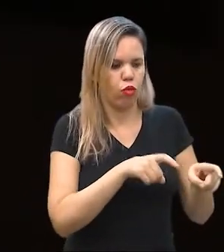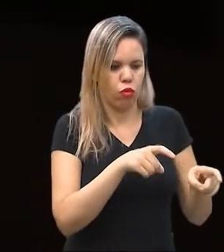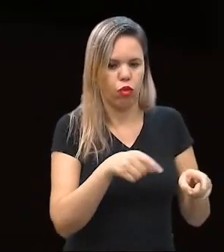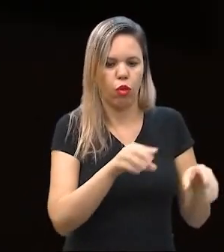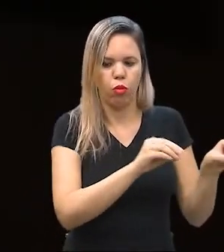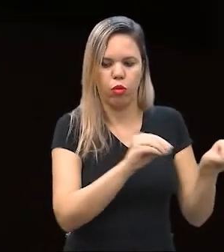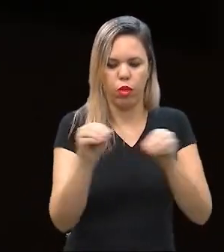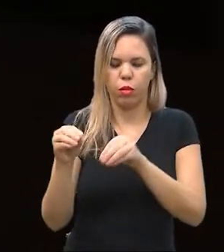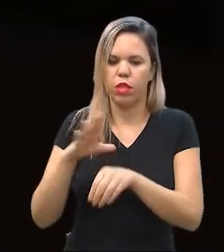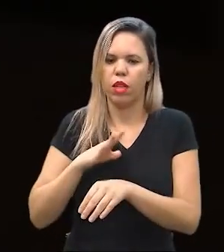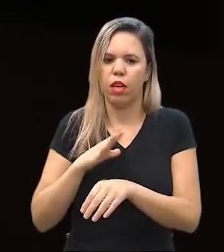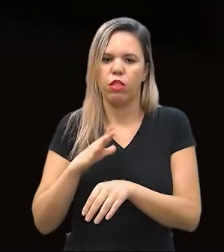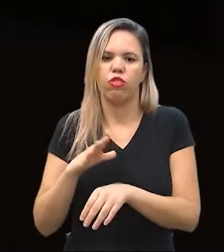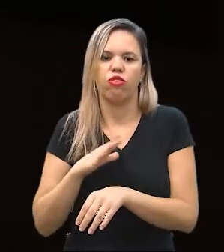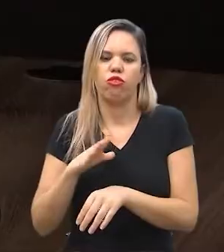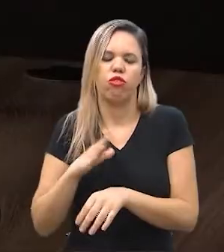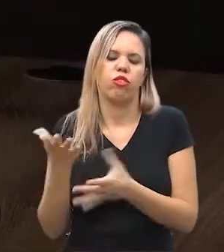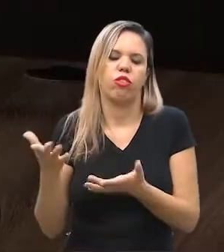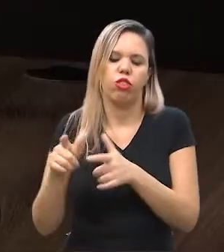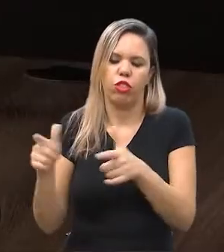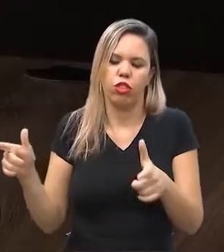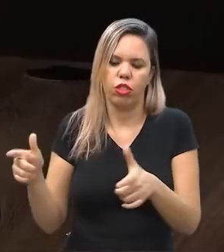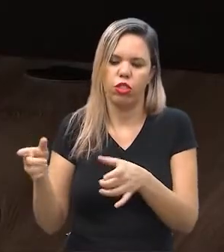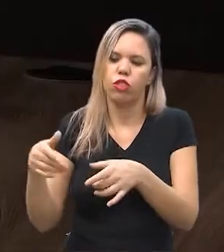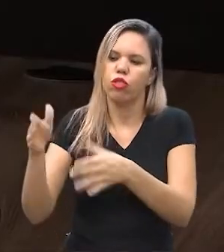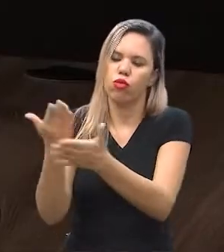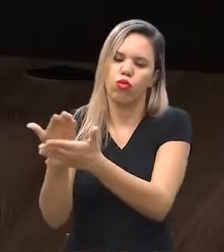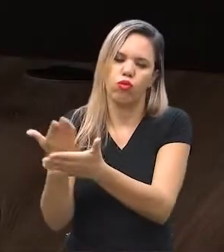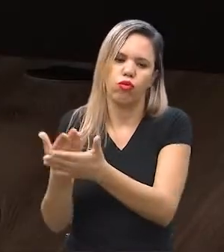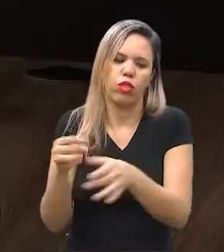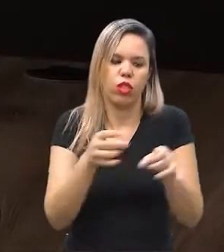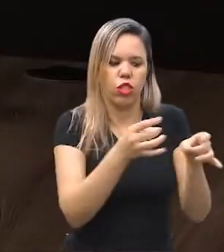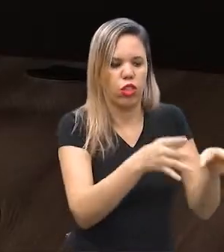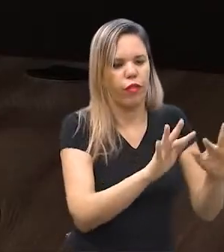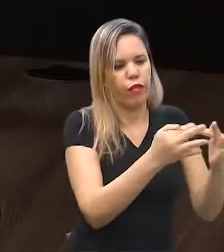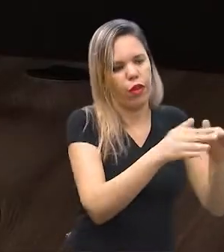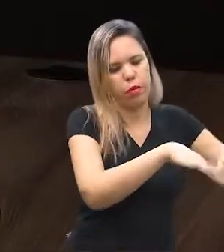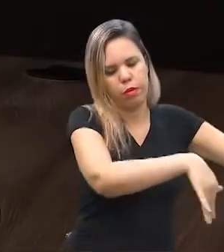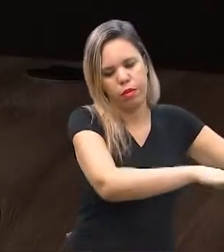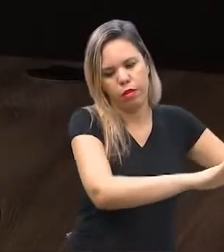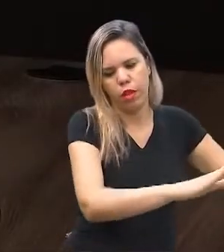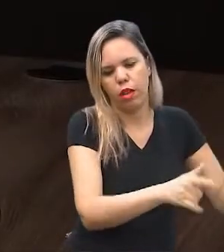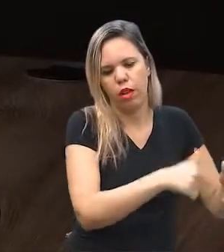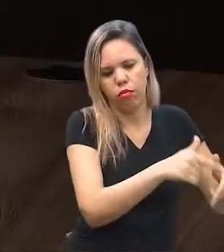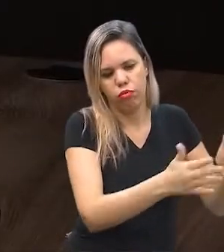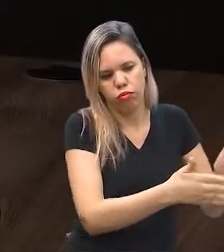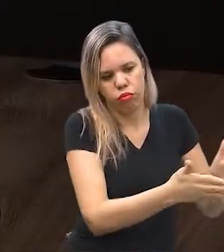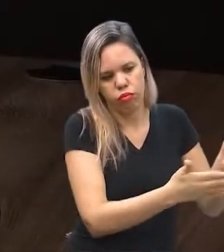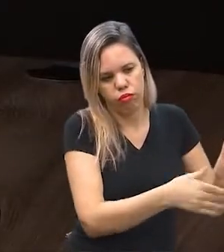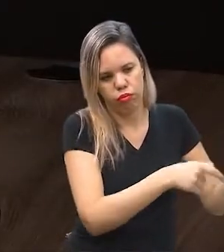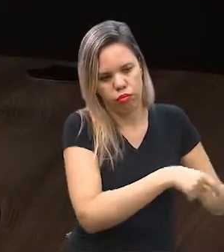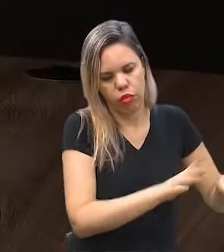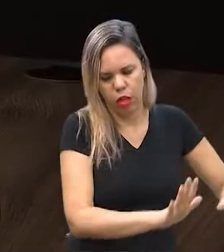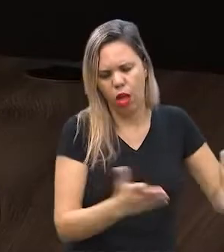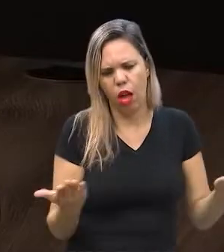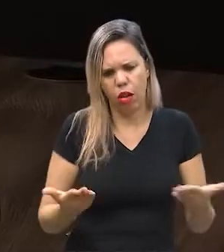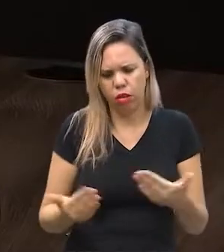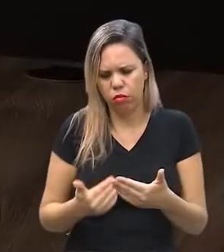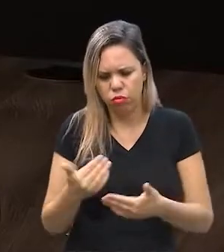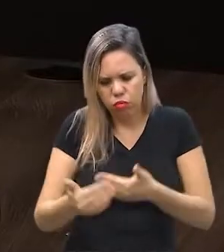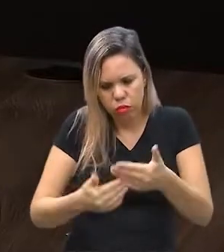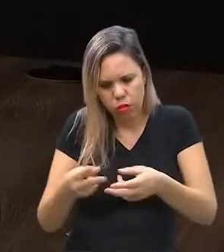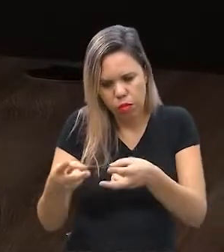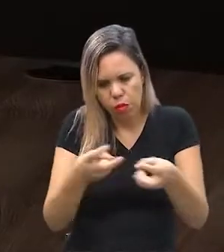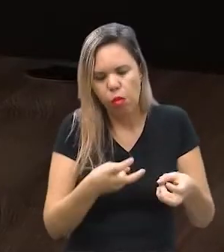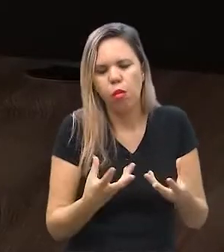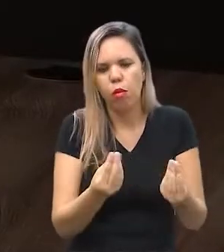cidade grande estudar e deixava o pai, a família, os mais velhos produzindo lá. E agora a gente percebe aos poucos que